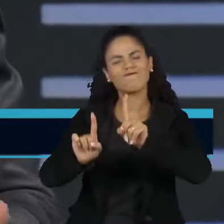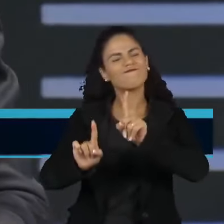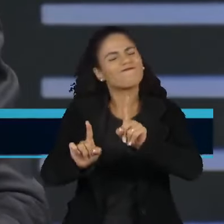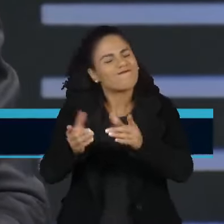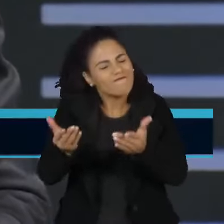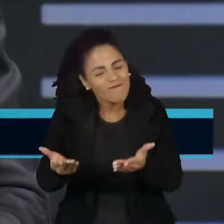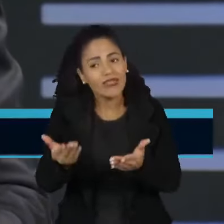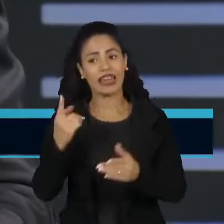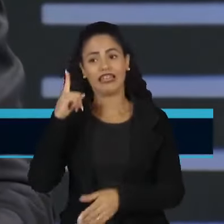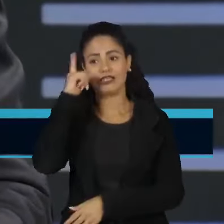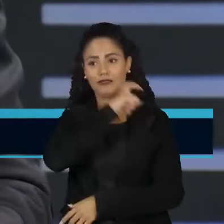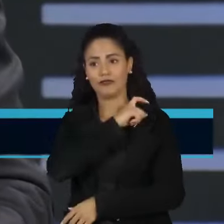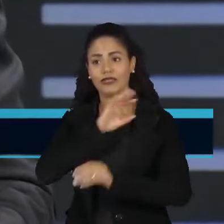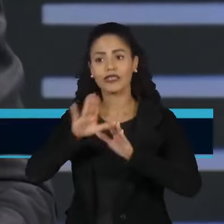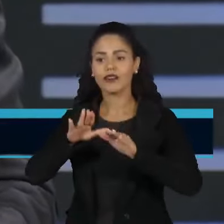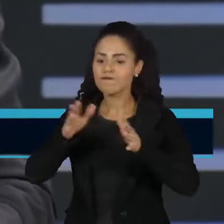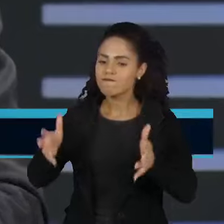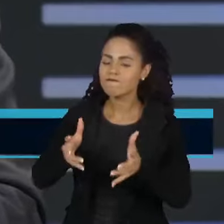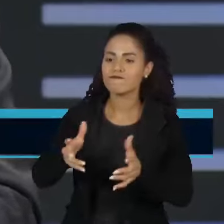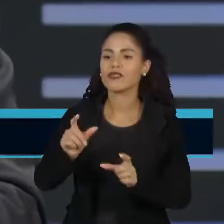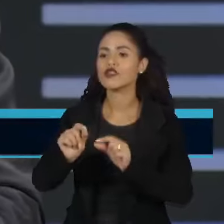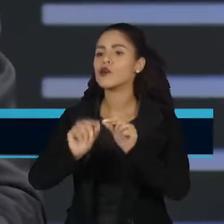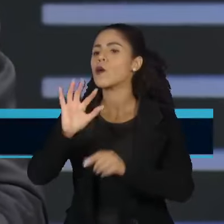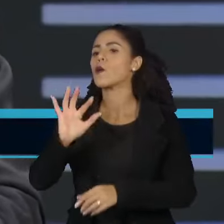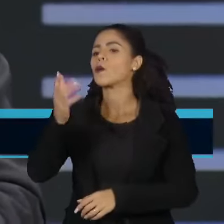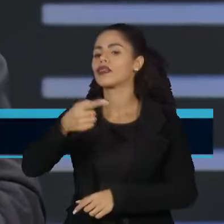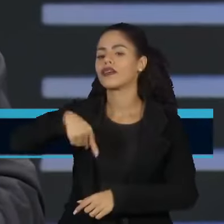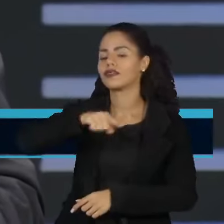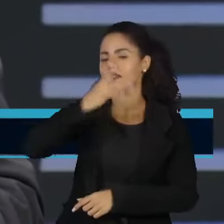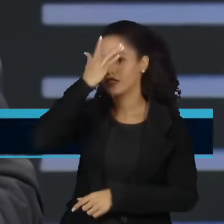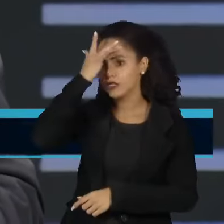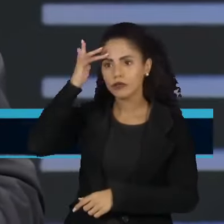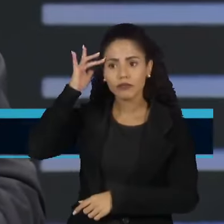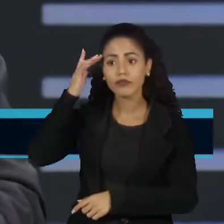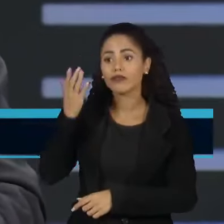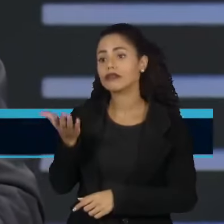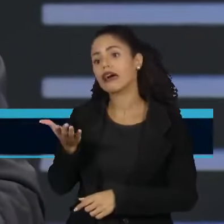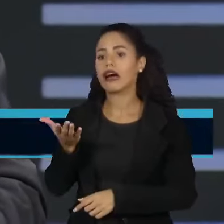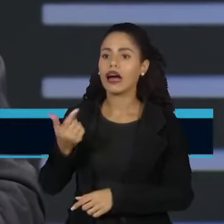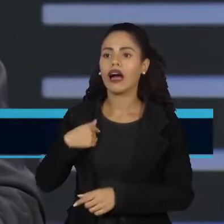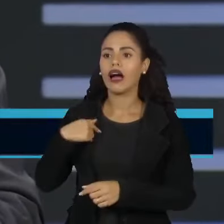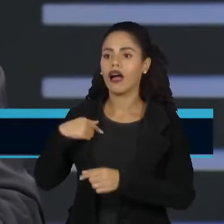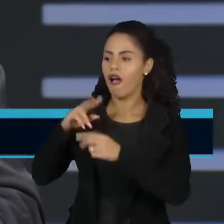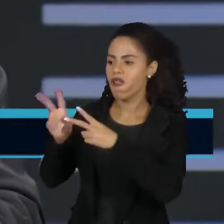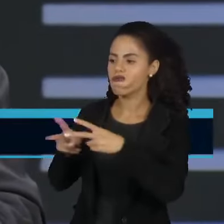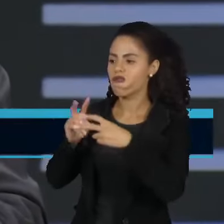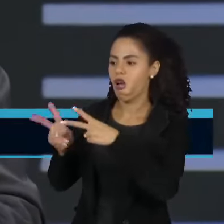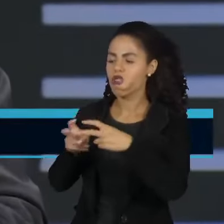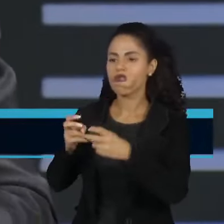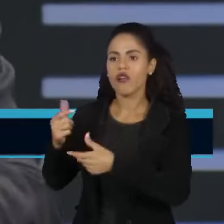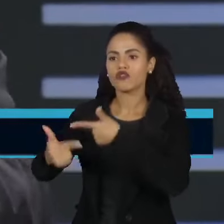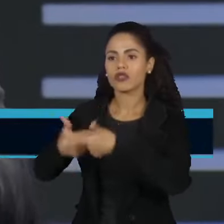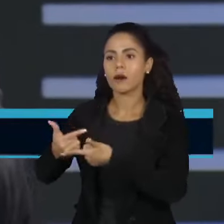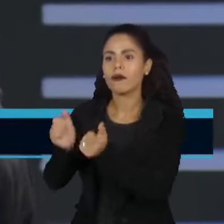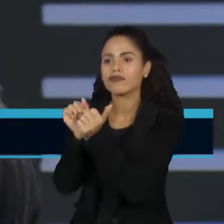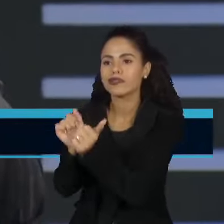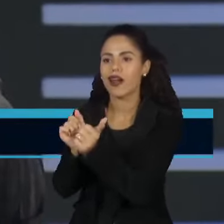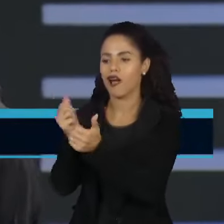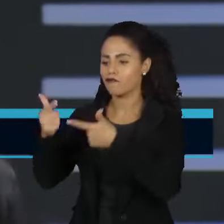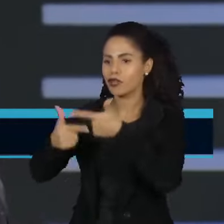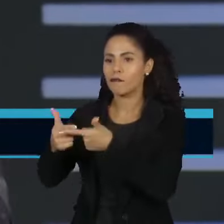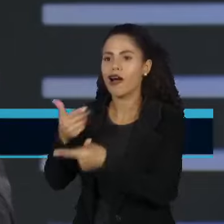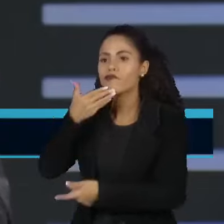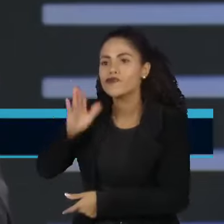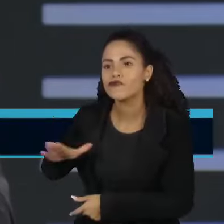também nisso e acaba incentivando, de certa forma, muitas vezes, esse tipo de superexploração, trabalho escravo, trabalho infantil. Então, precisa ter ideia